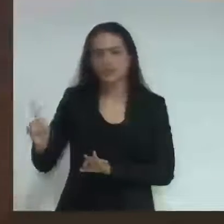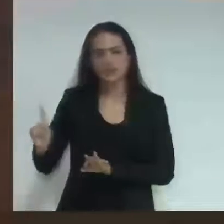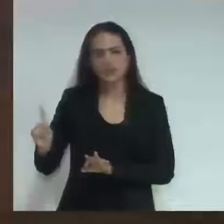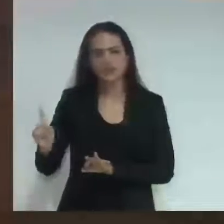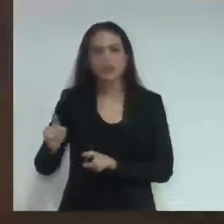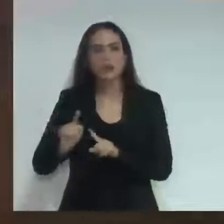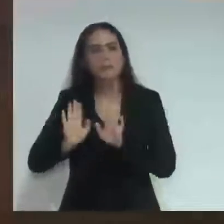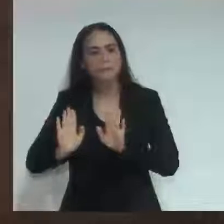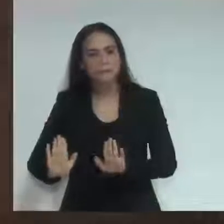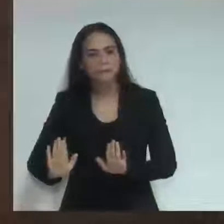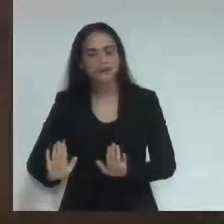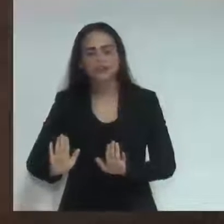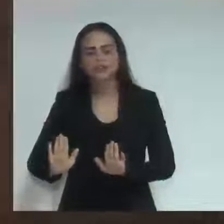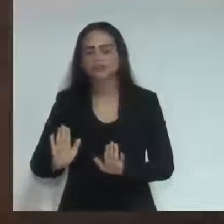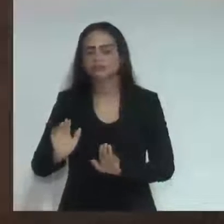Águas,